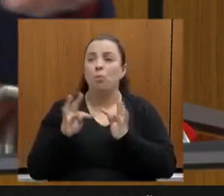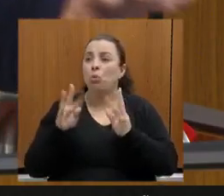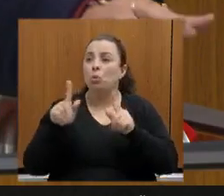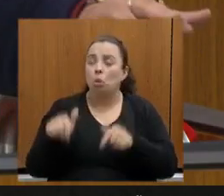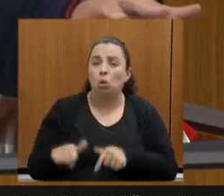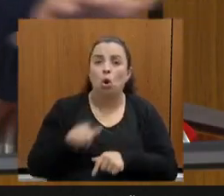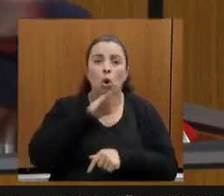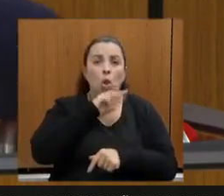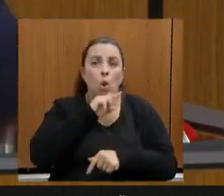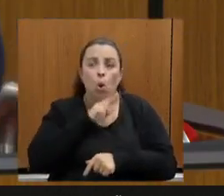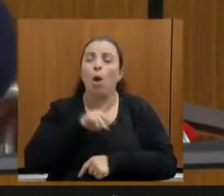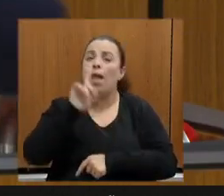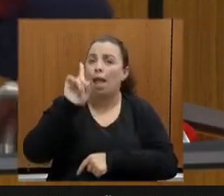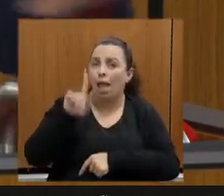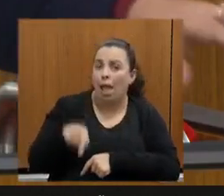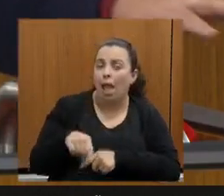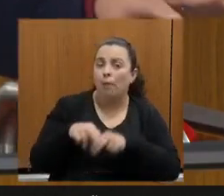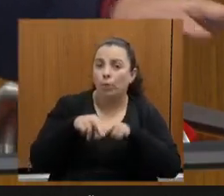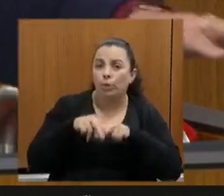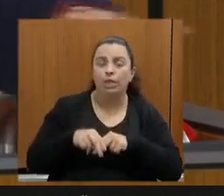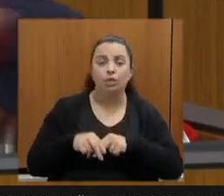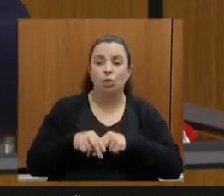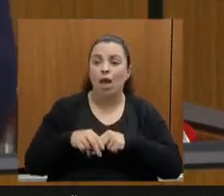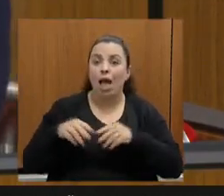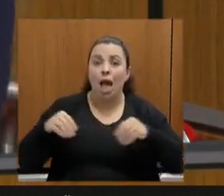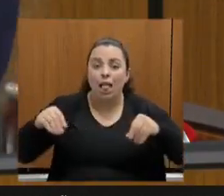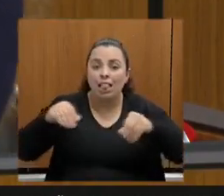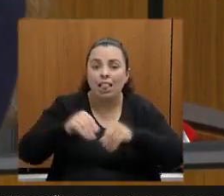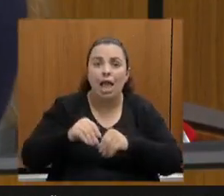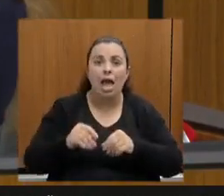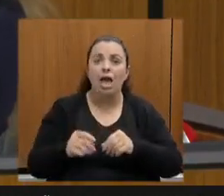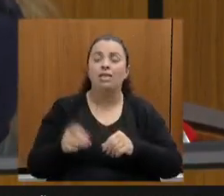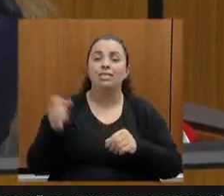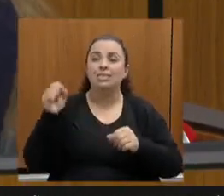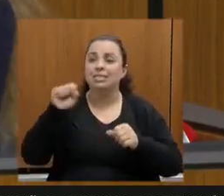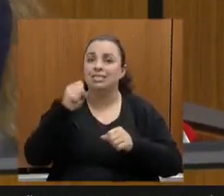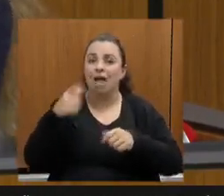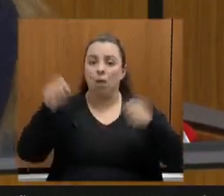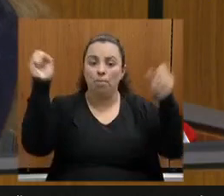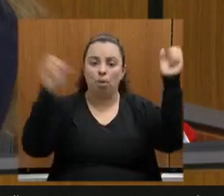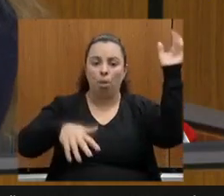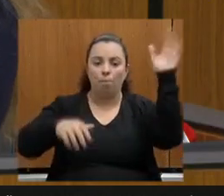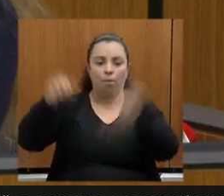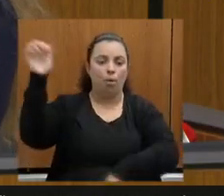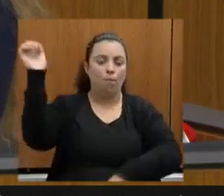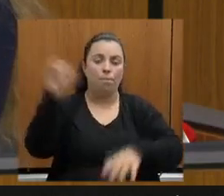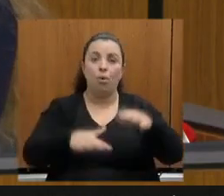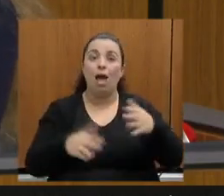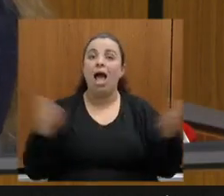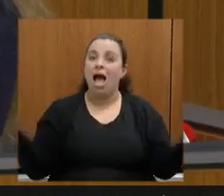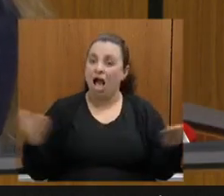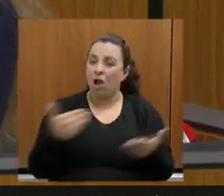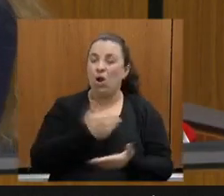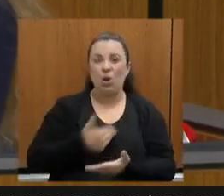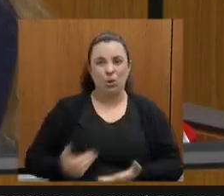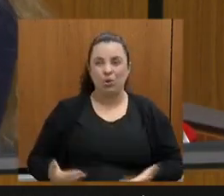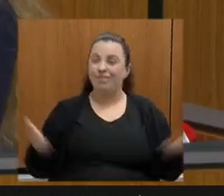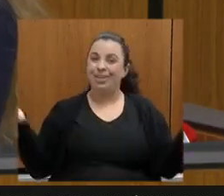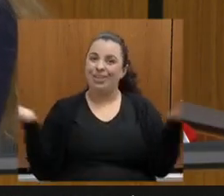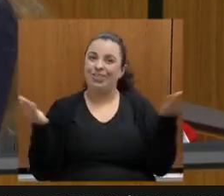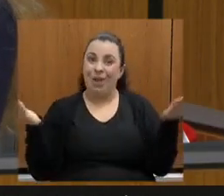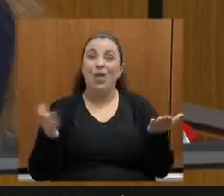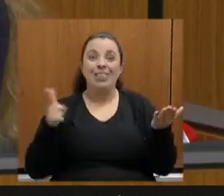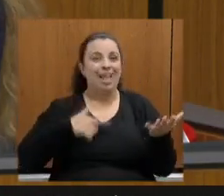Terra é sempre arrasada jogaram sal na terra e nós é que estamos resgatando o mundo vai foi o dia inteiro